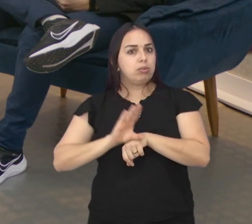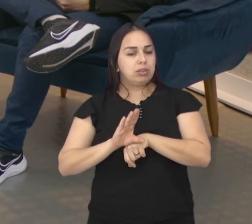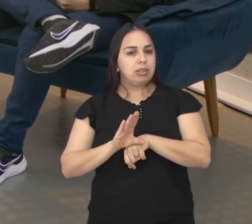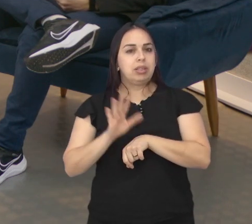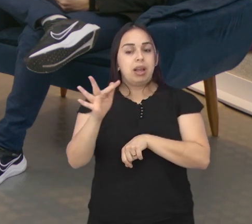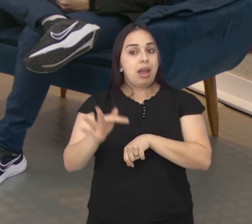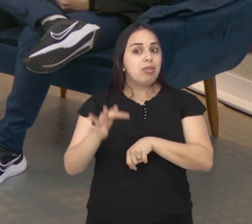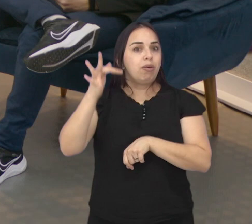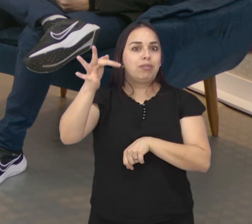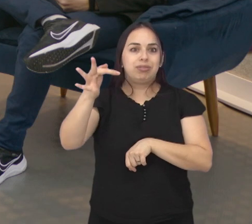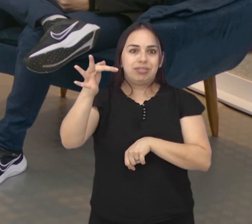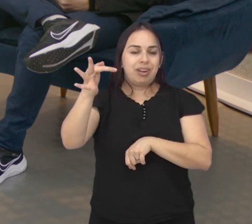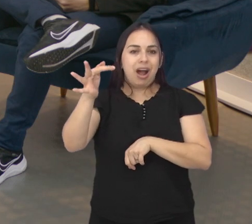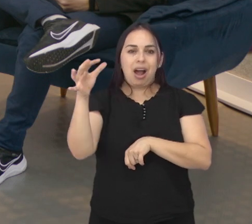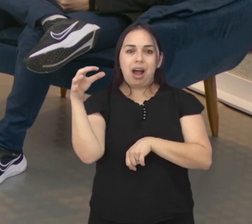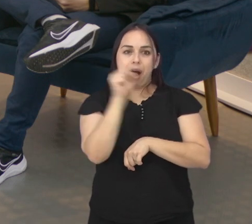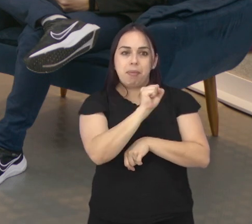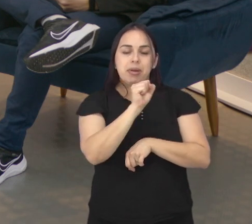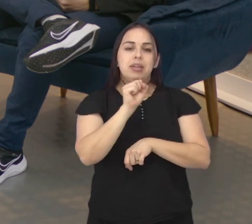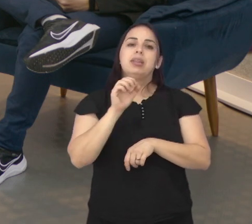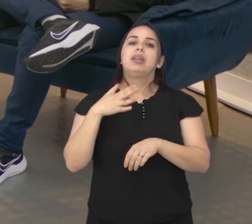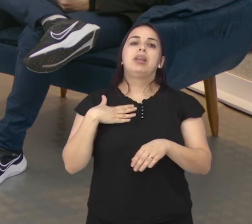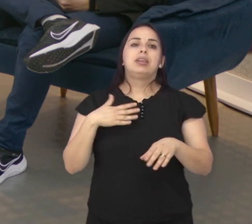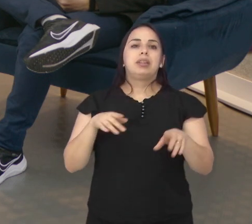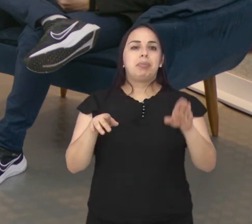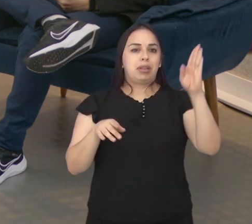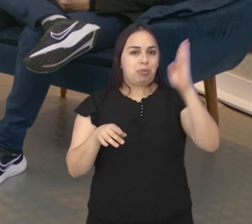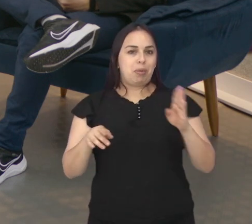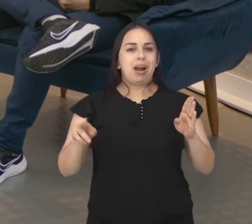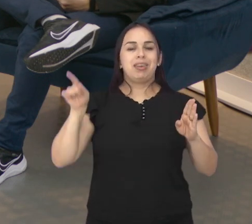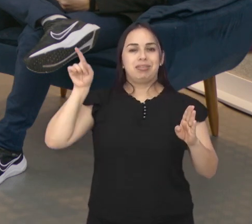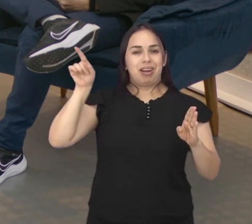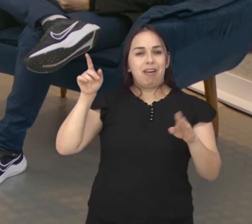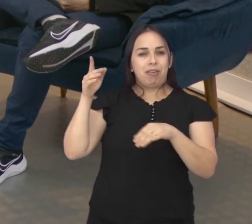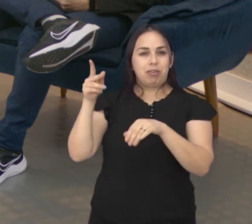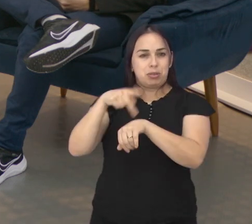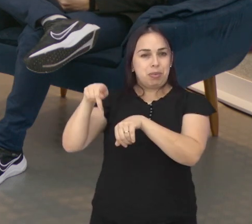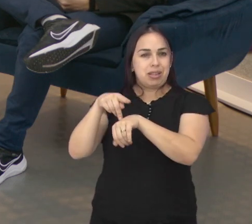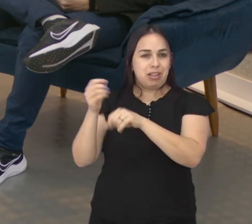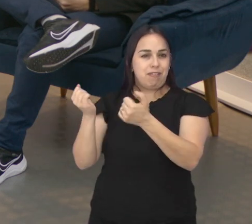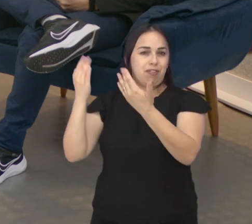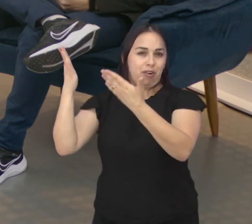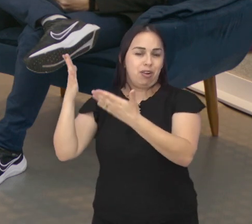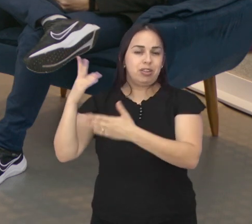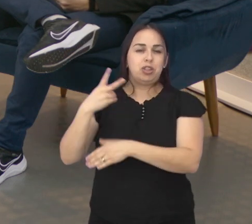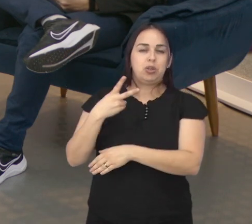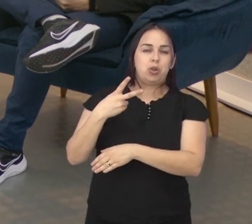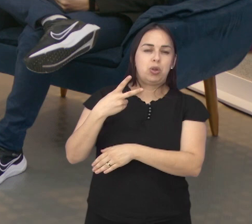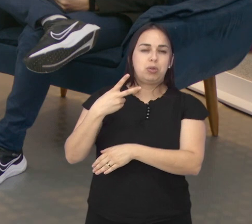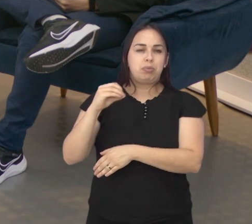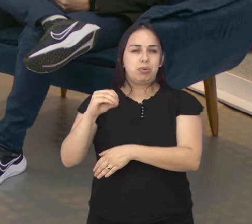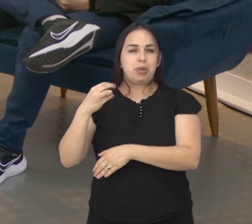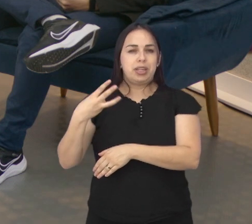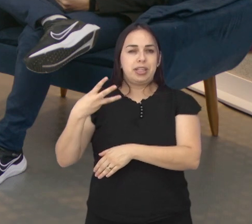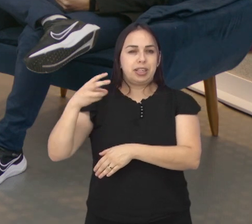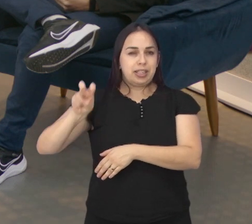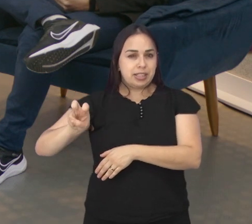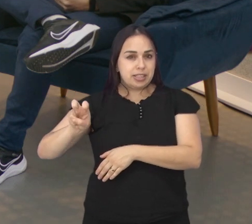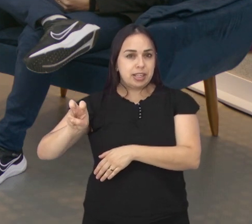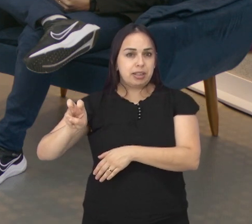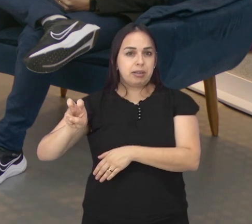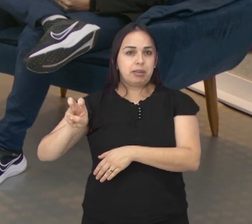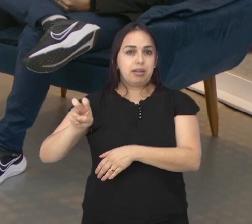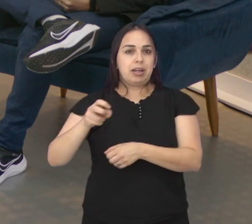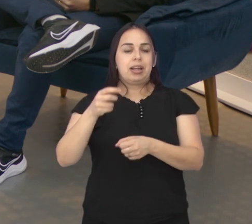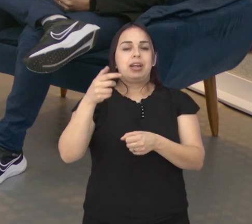com certeza vai ser um futuro, porque já existe conversa, né, do Brasil também, e lá fora já tem datas, né? Em 2035 já não pode